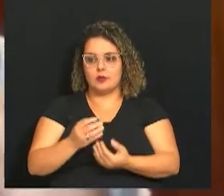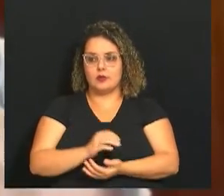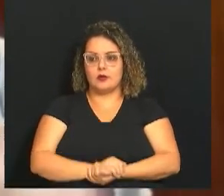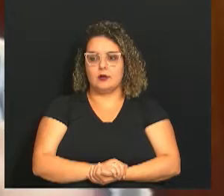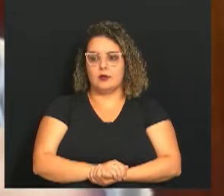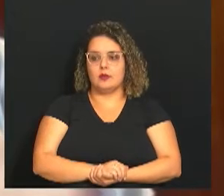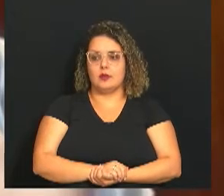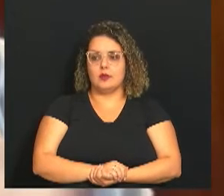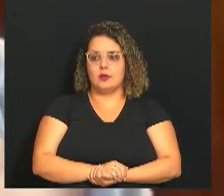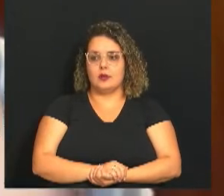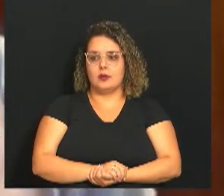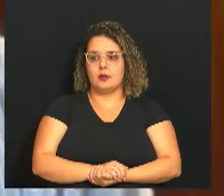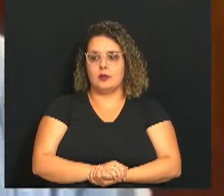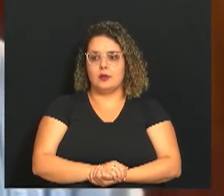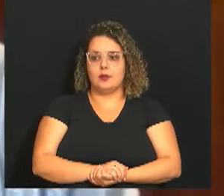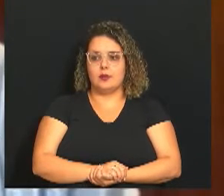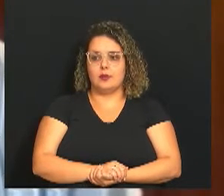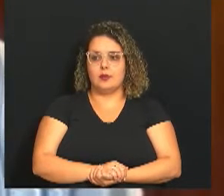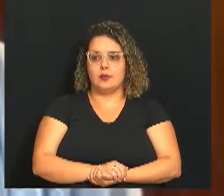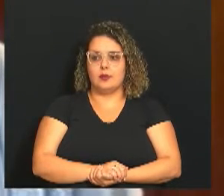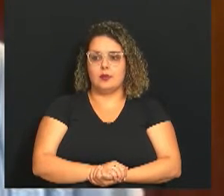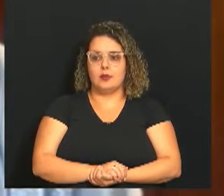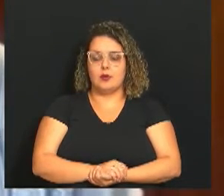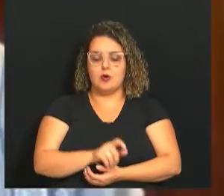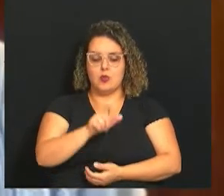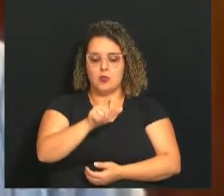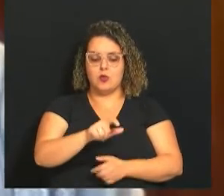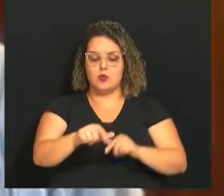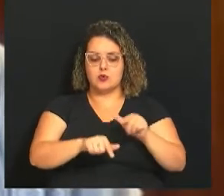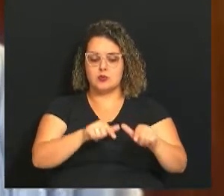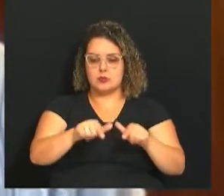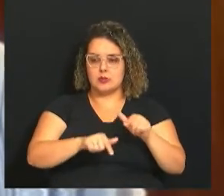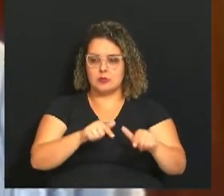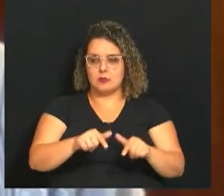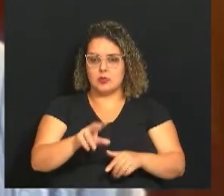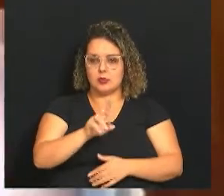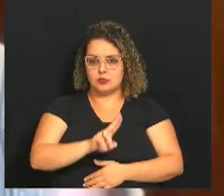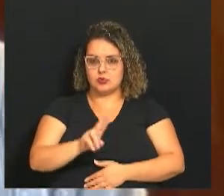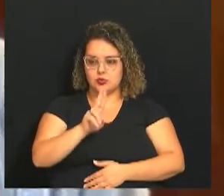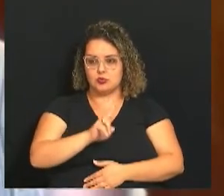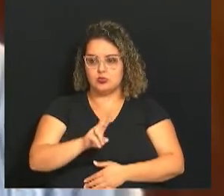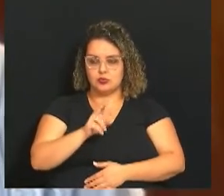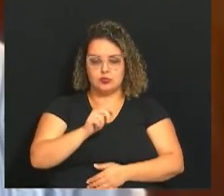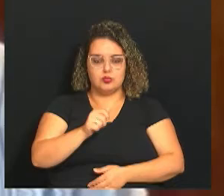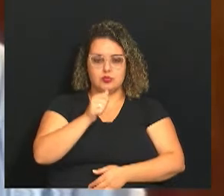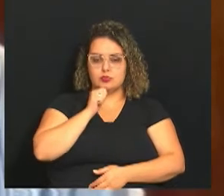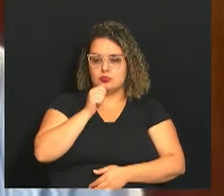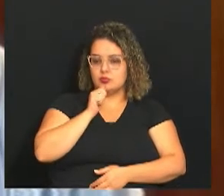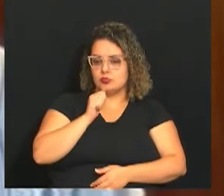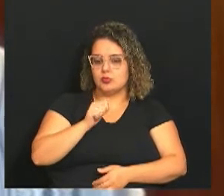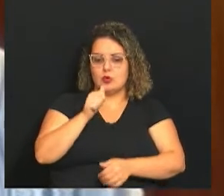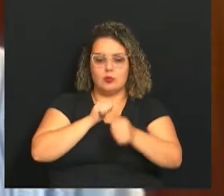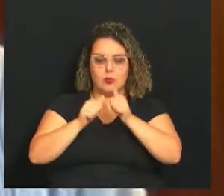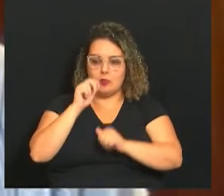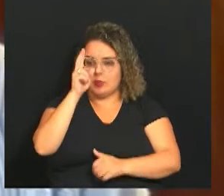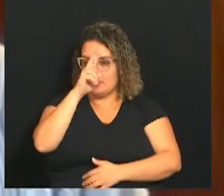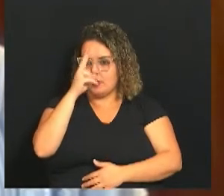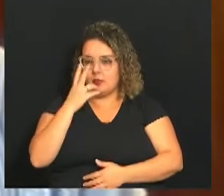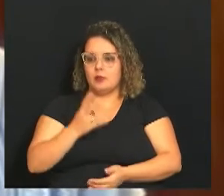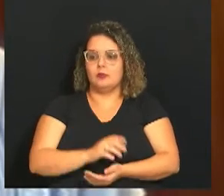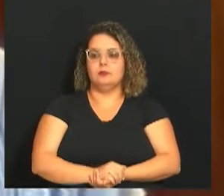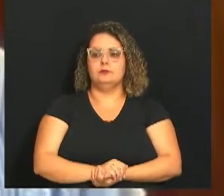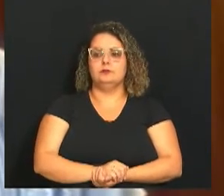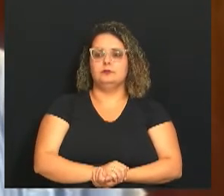que um funcionário que faz uso de drogas, álcool ou outras substâncias,